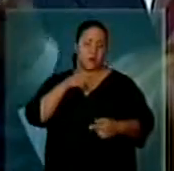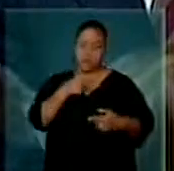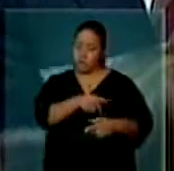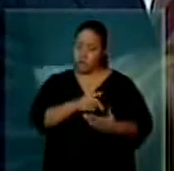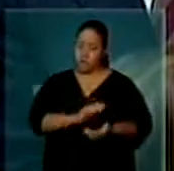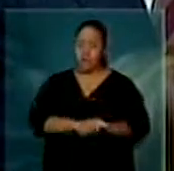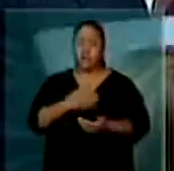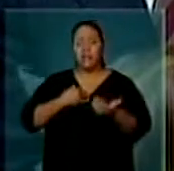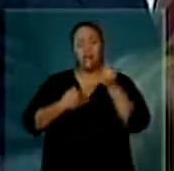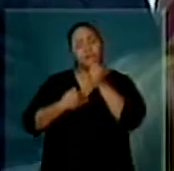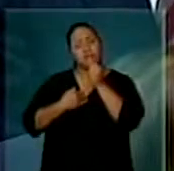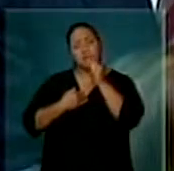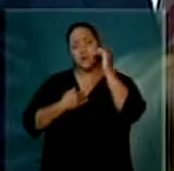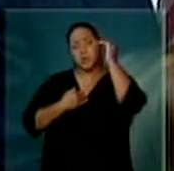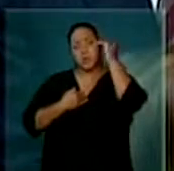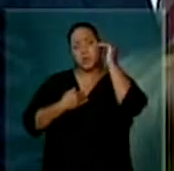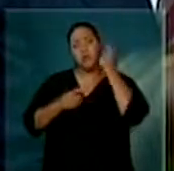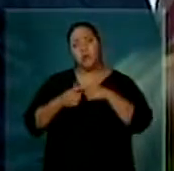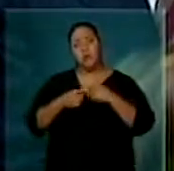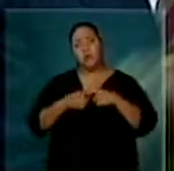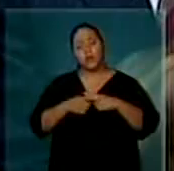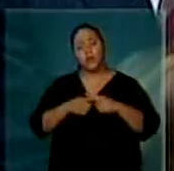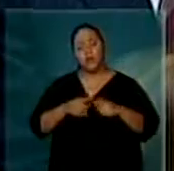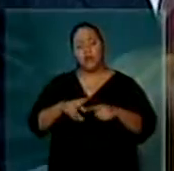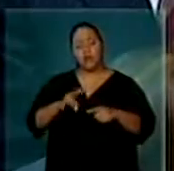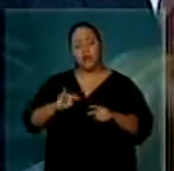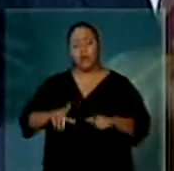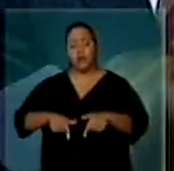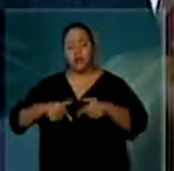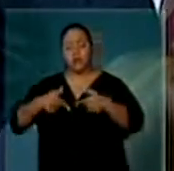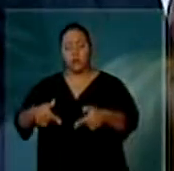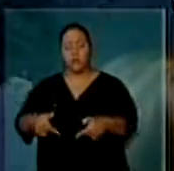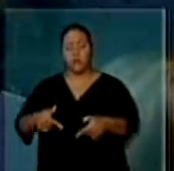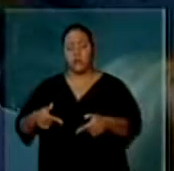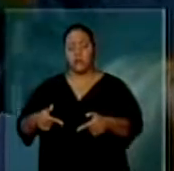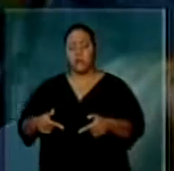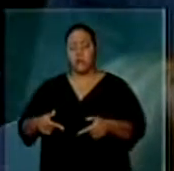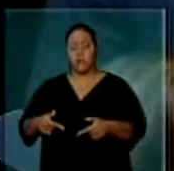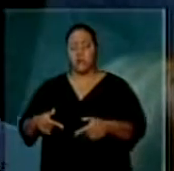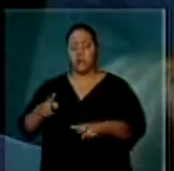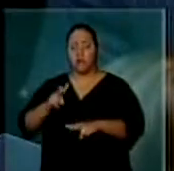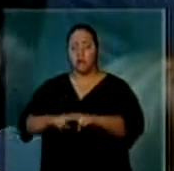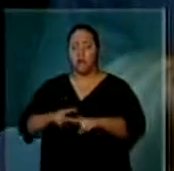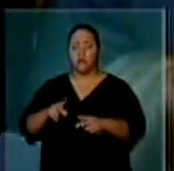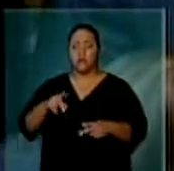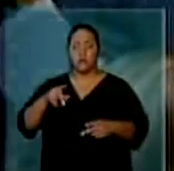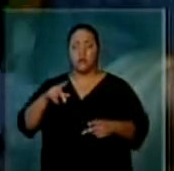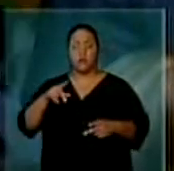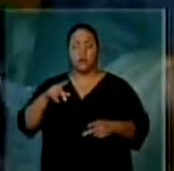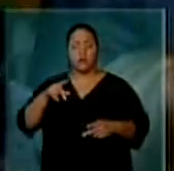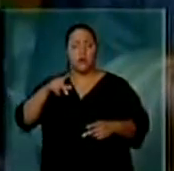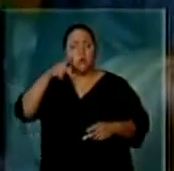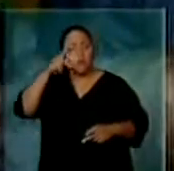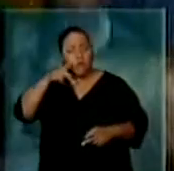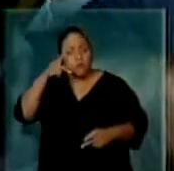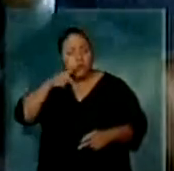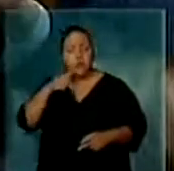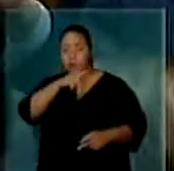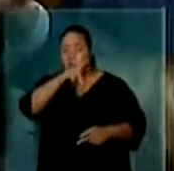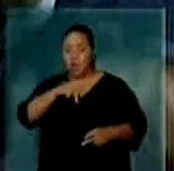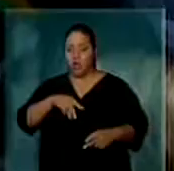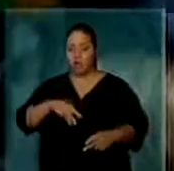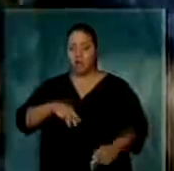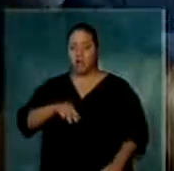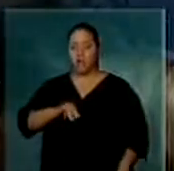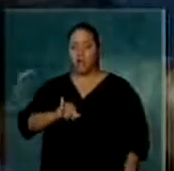eu não entendo é como é que não se defendeu os presos políticos que também estão presos em Miami, acusados,